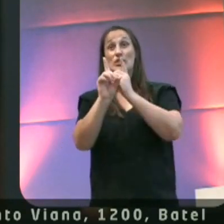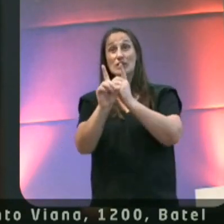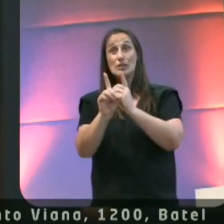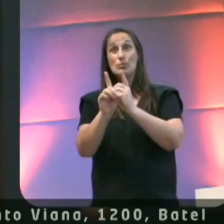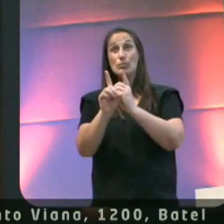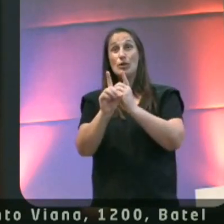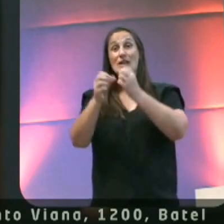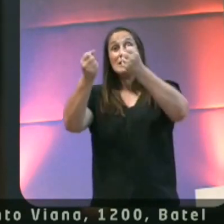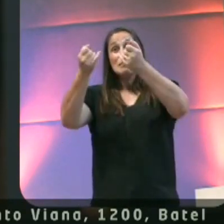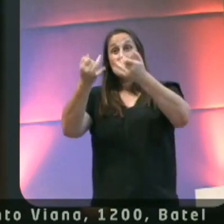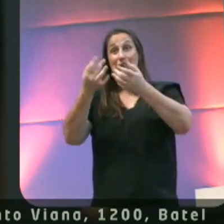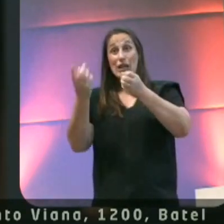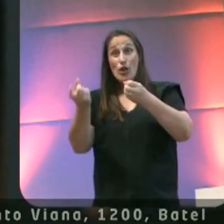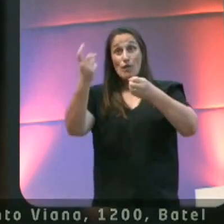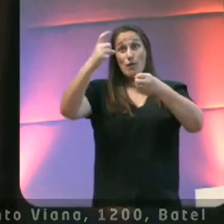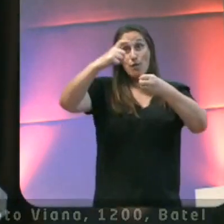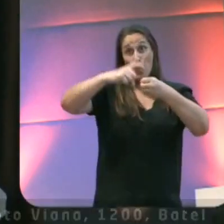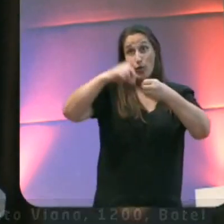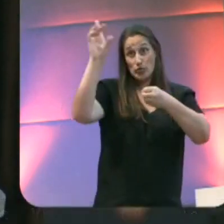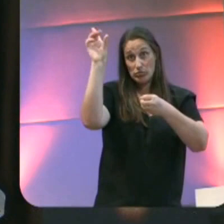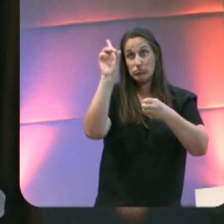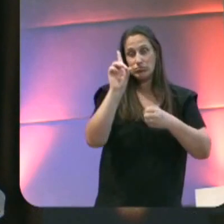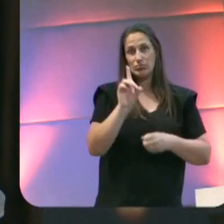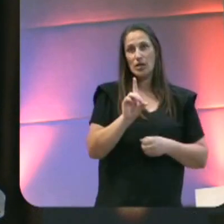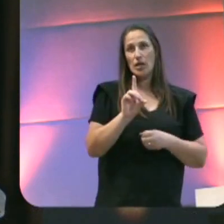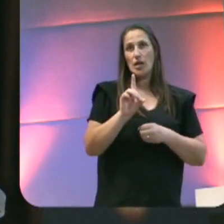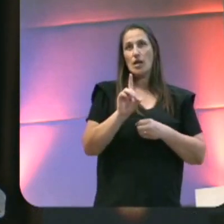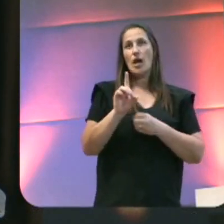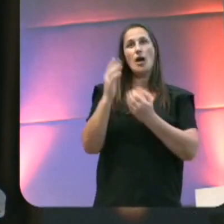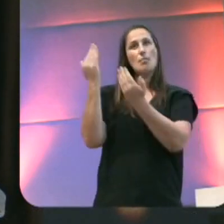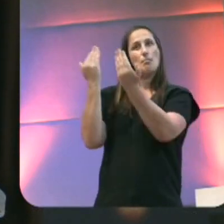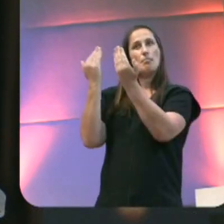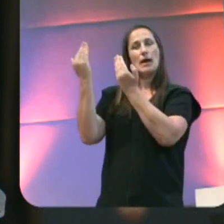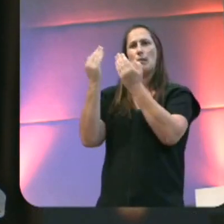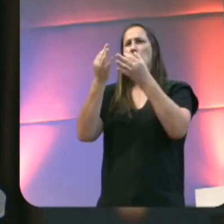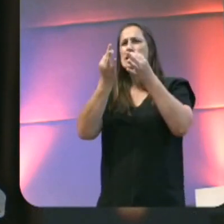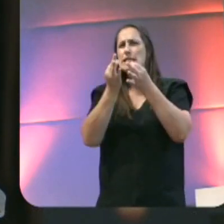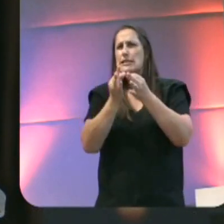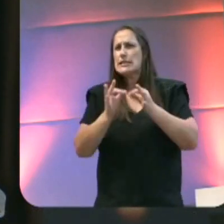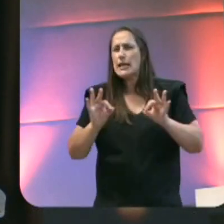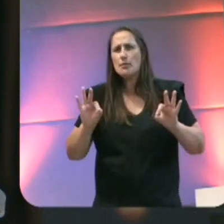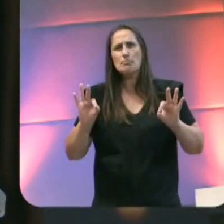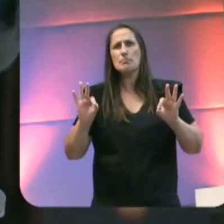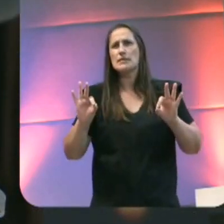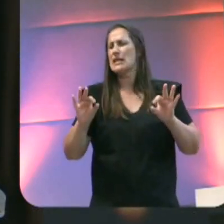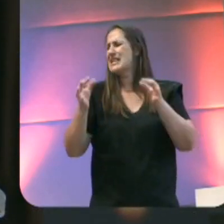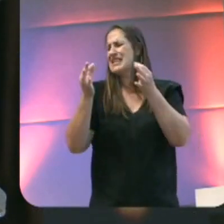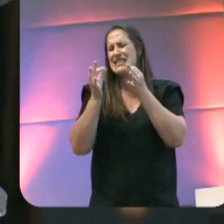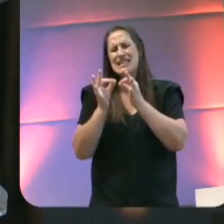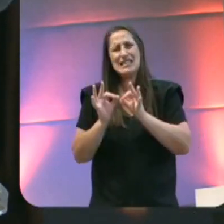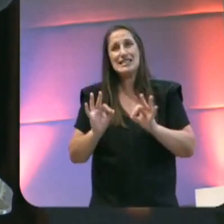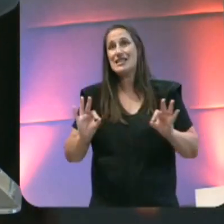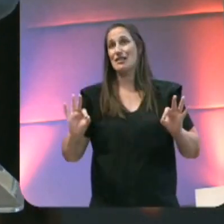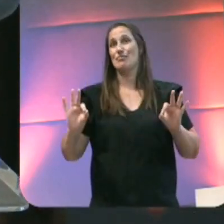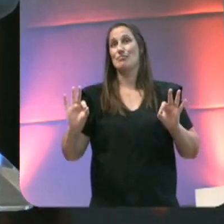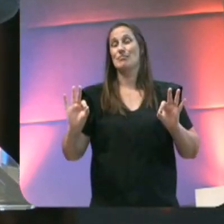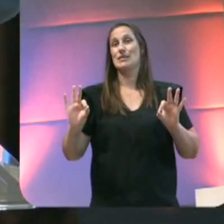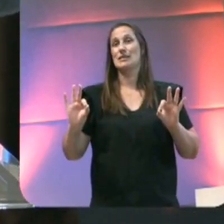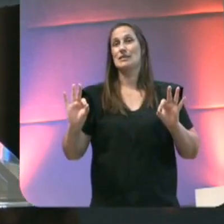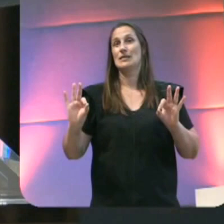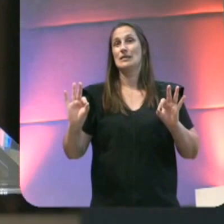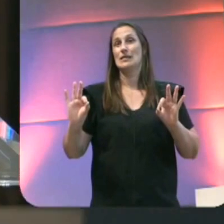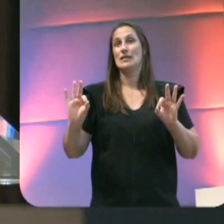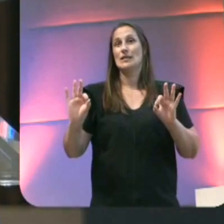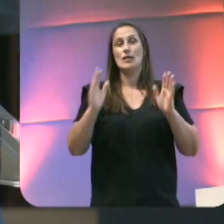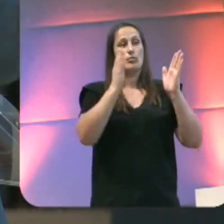dia. E o ensino dessa parábola é muito simples. Na verdade, ele é uma ilustração de todas as mensagens